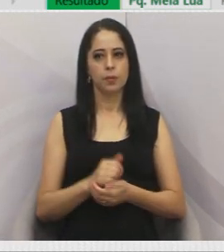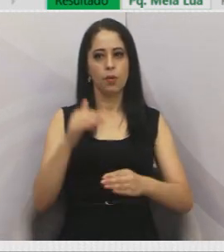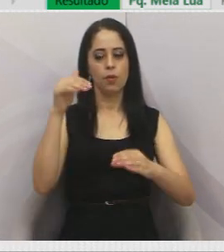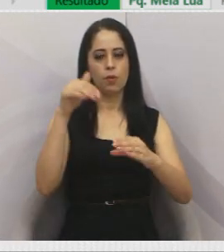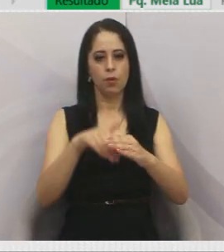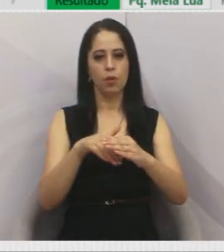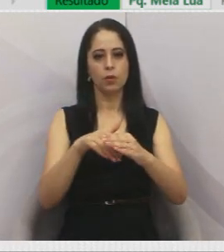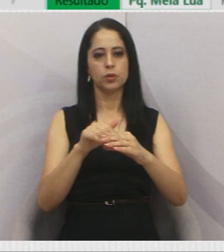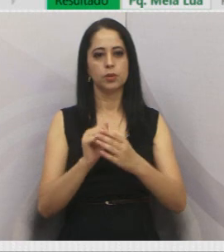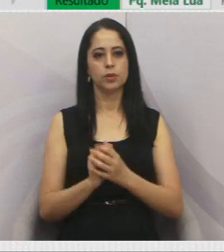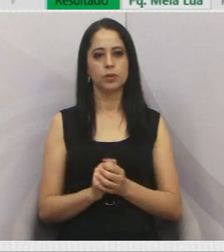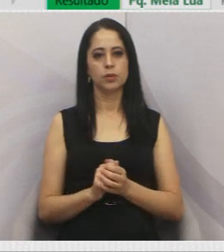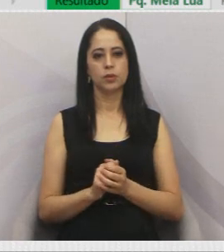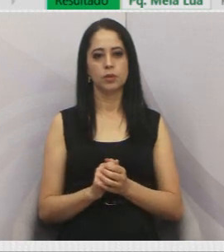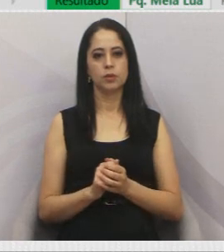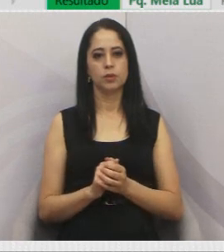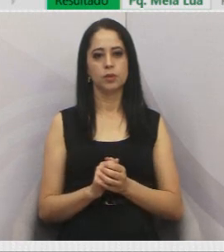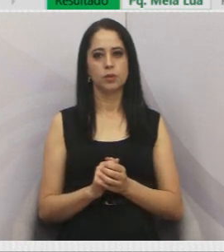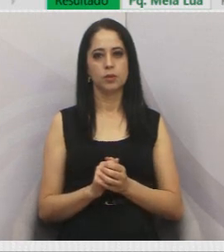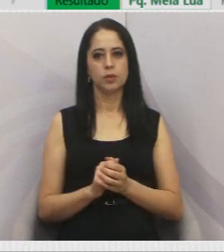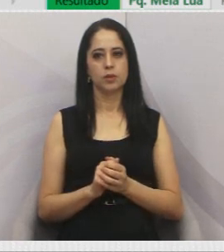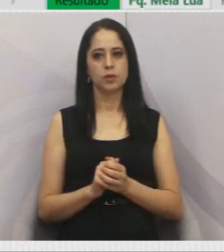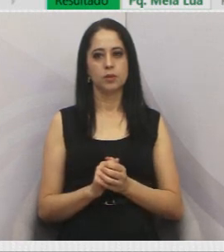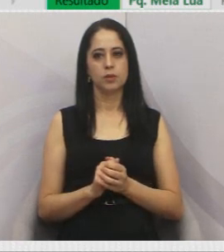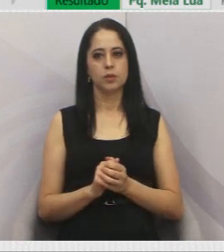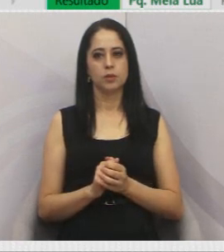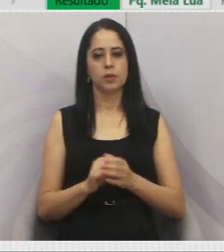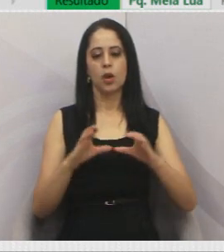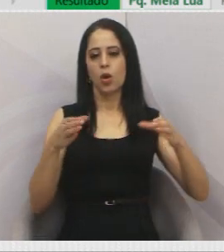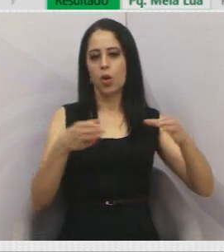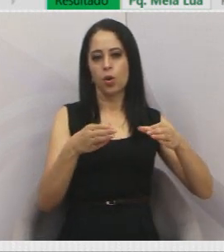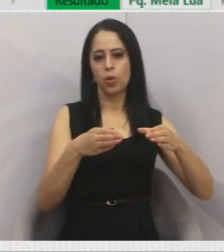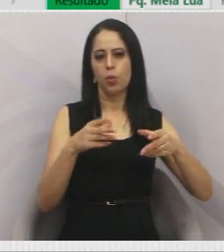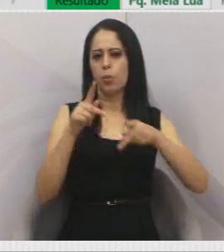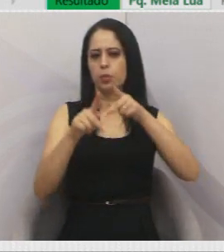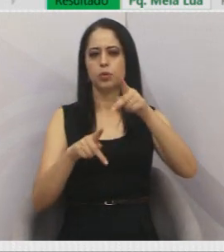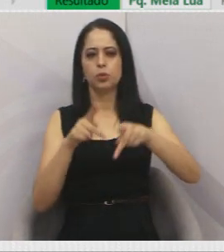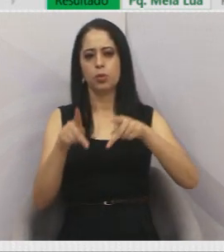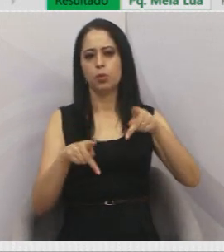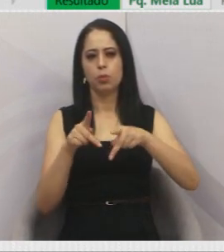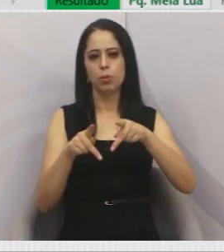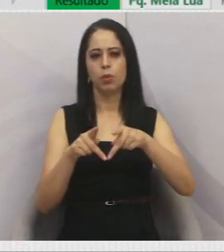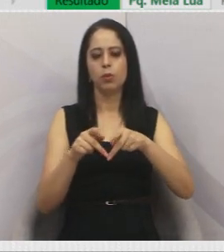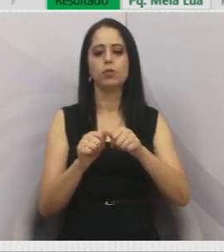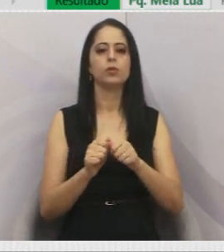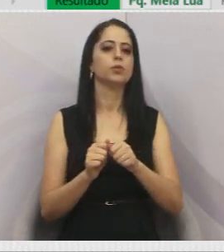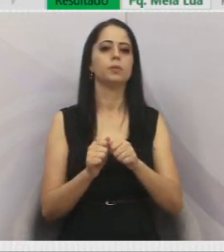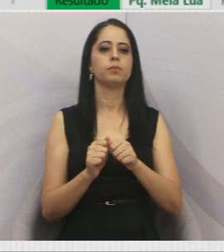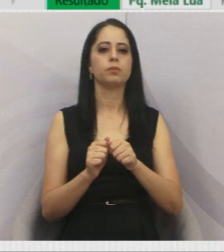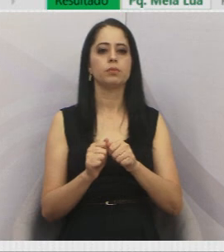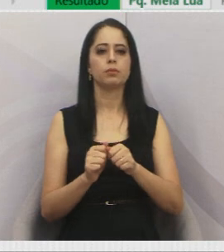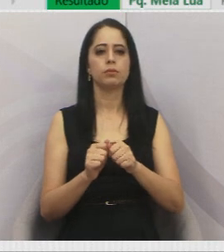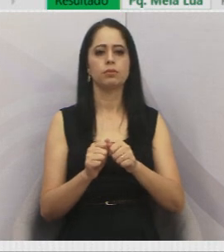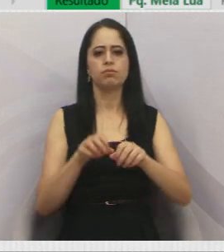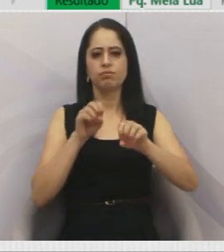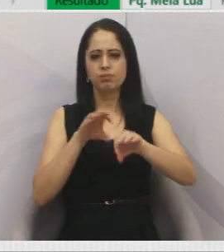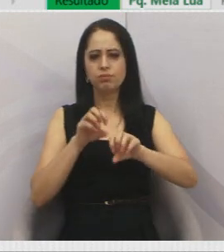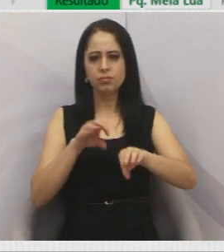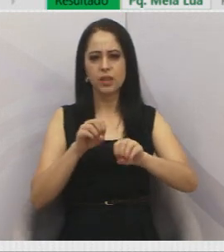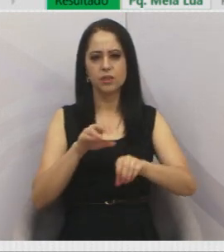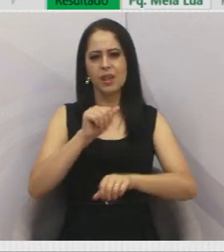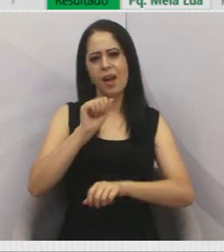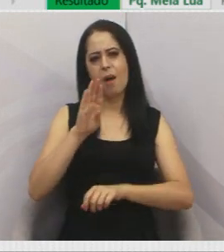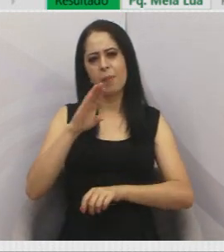Voto no segmento Movimentos Populares e Coletivos. Um voto para o Núcleo de Alfabetização Ecológica, Permacultura e